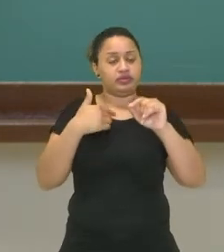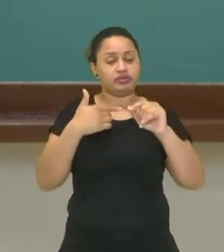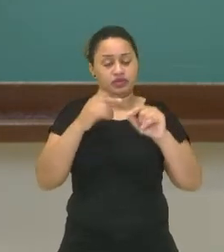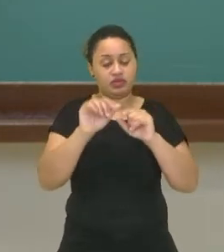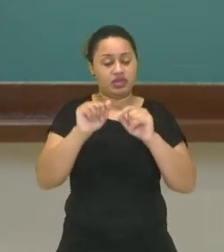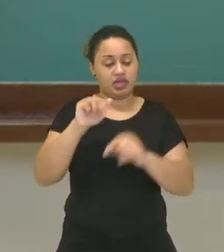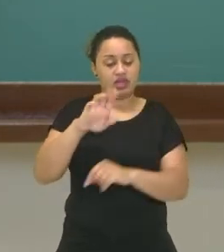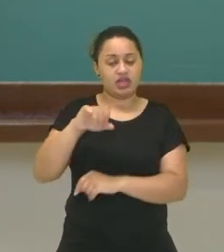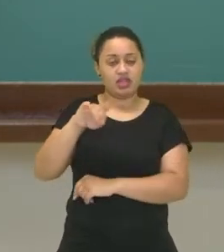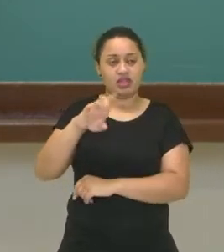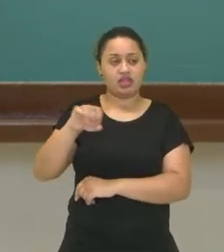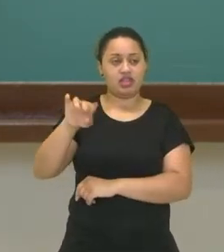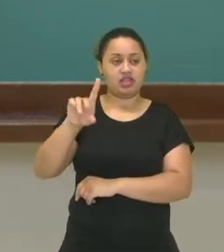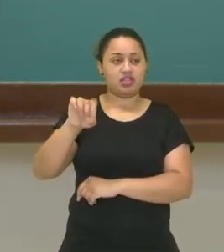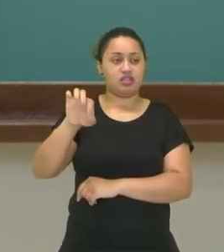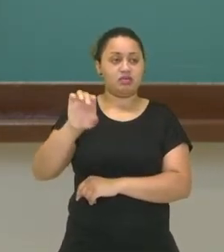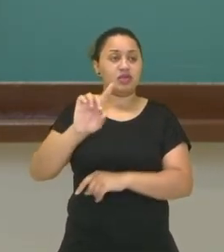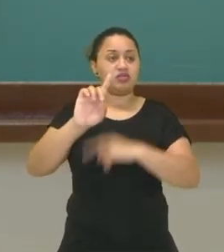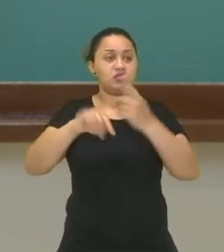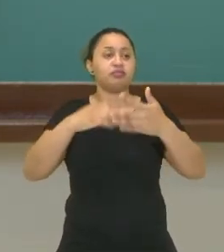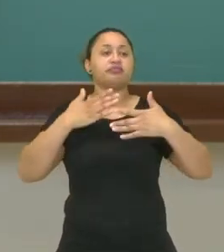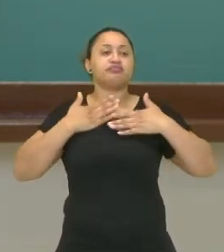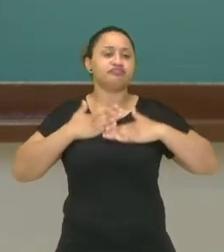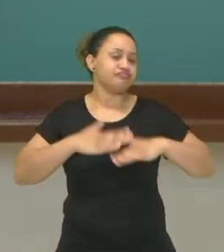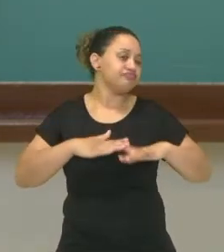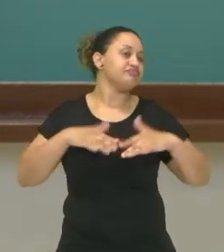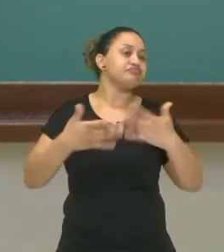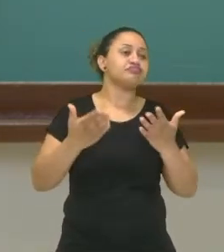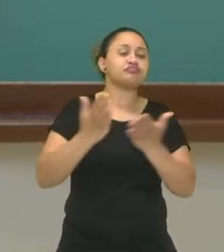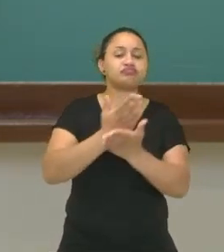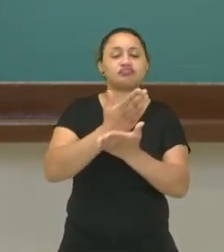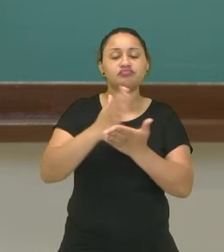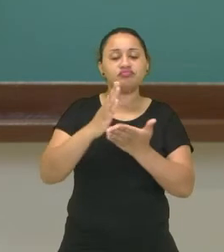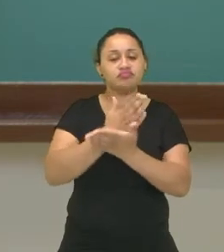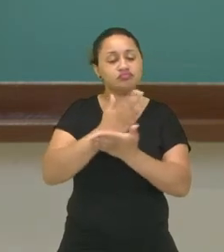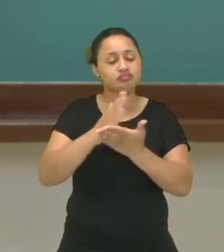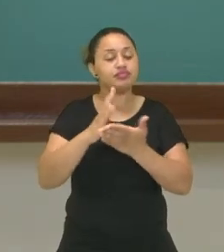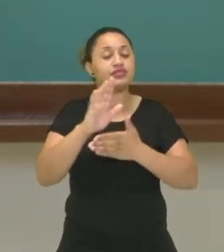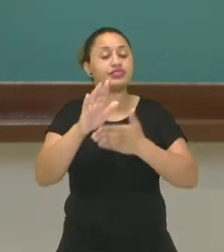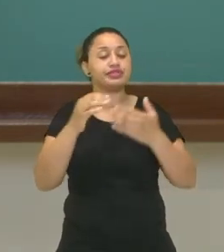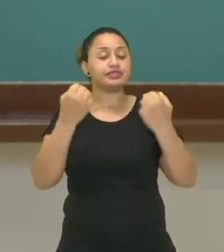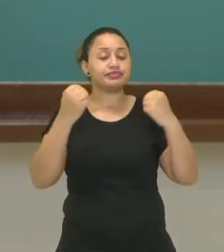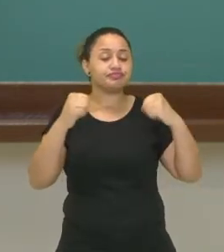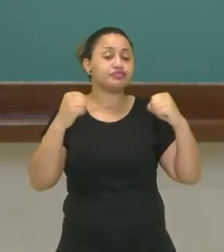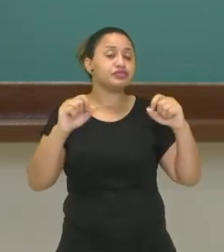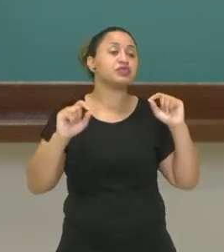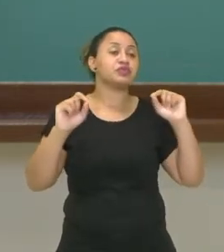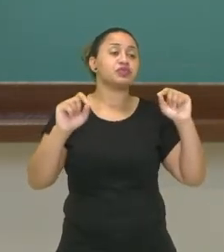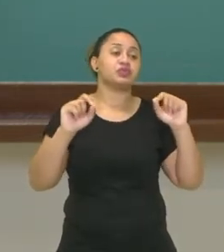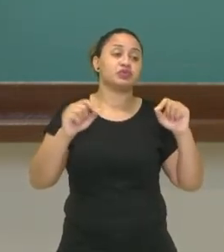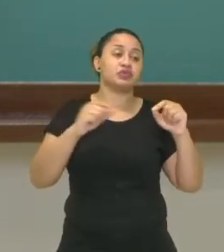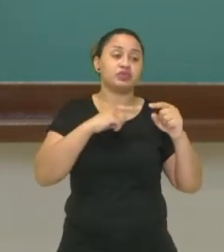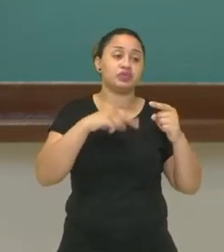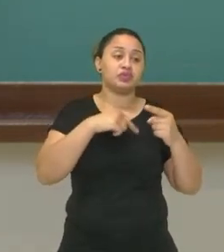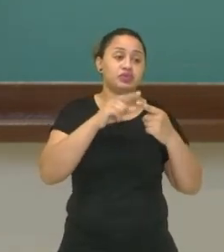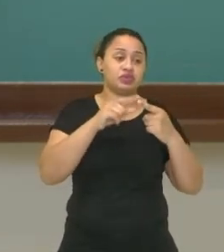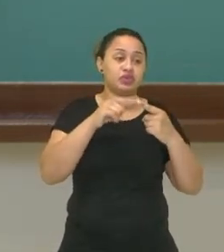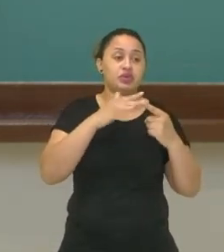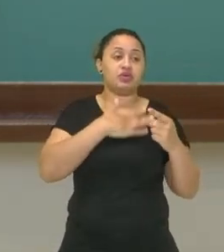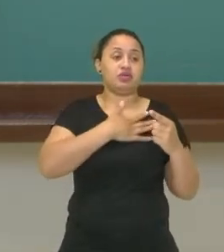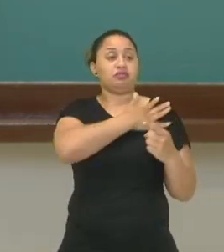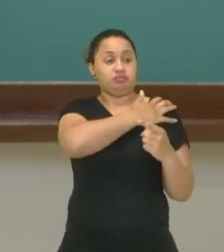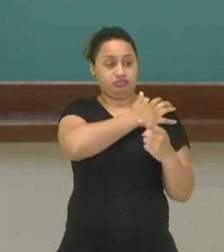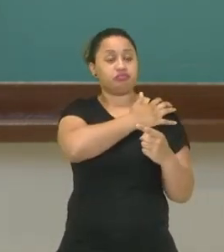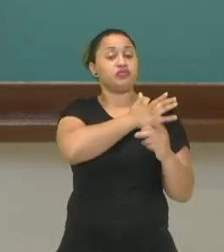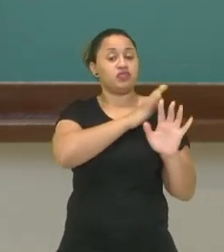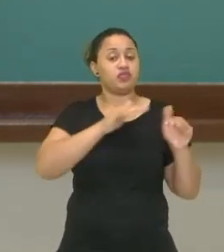aquecimento e do relaxamento. E eles dividiram a ginástica ali em ginástica militar, que era